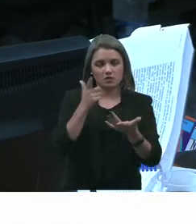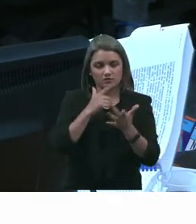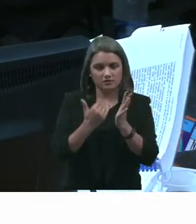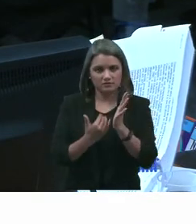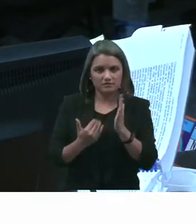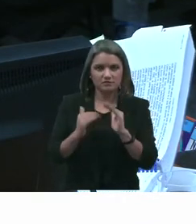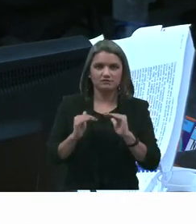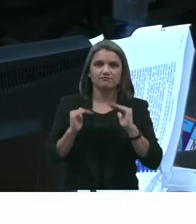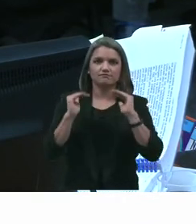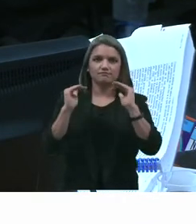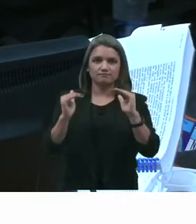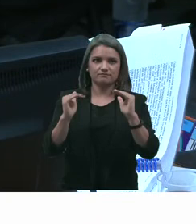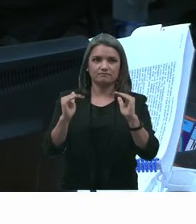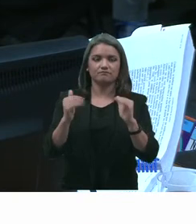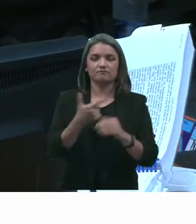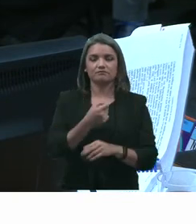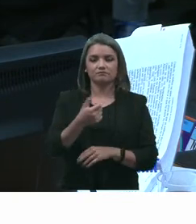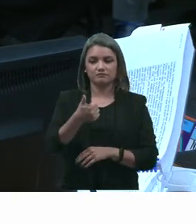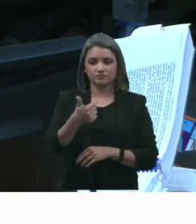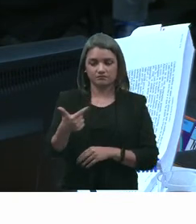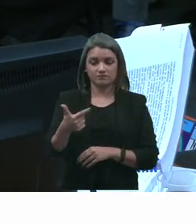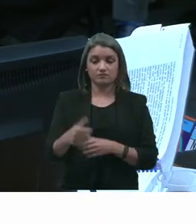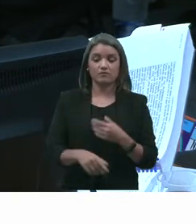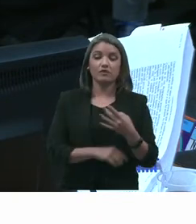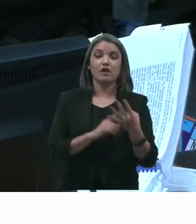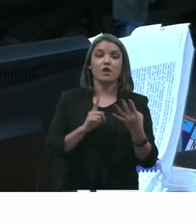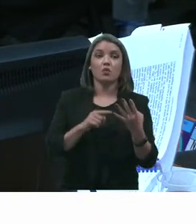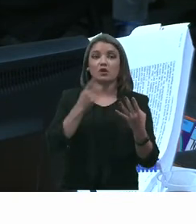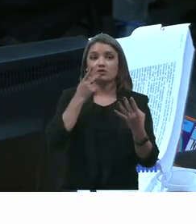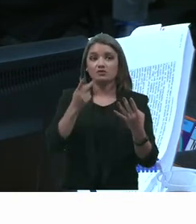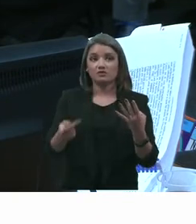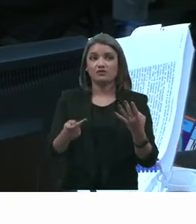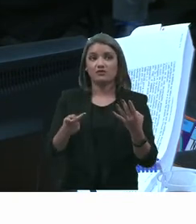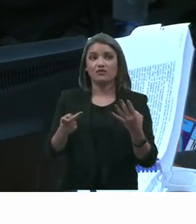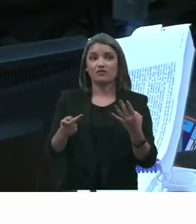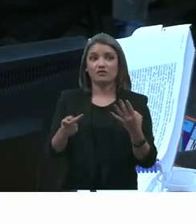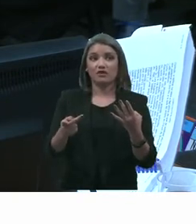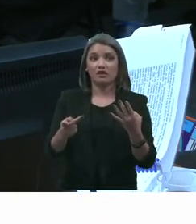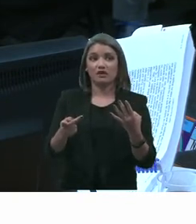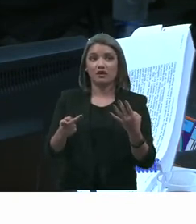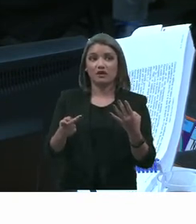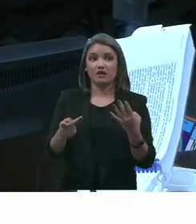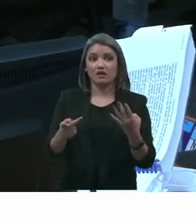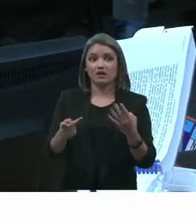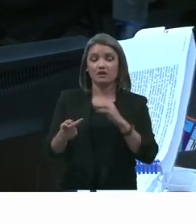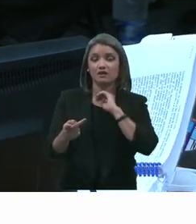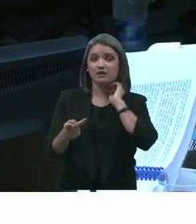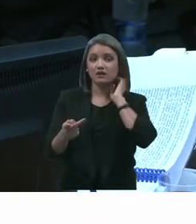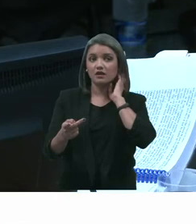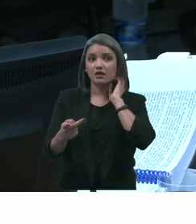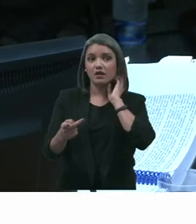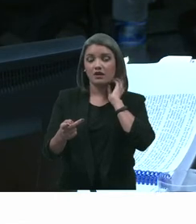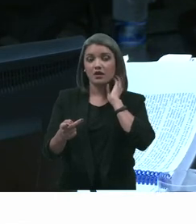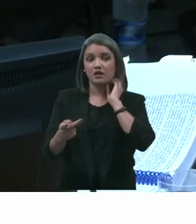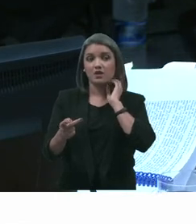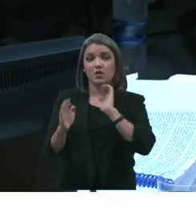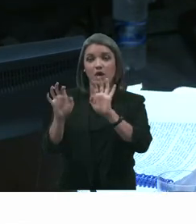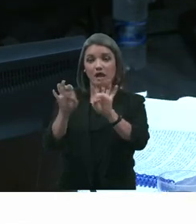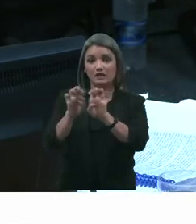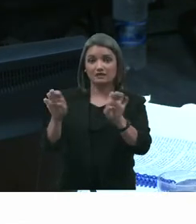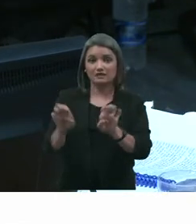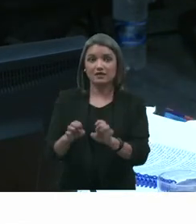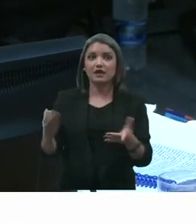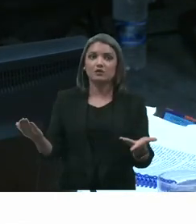2012. E quarto, negou que a posse da estátua tenha sido transferida para sua esfera particular, o que para